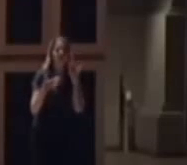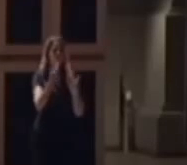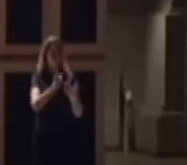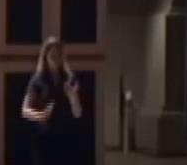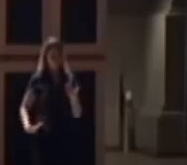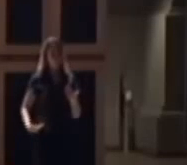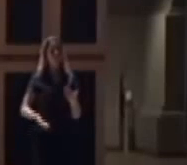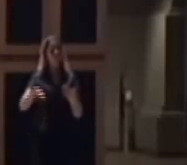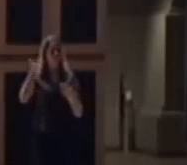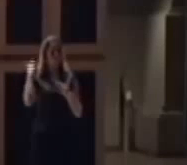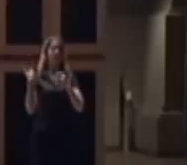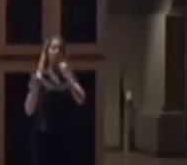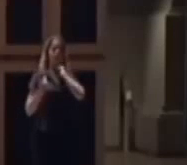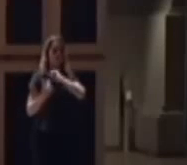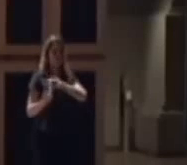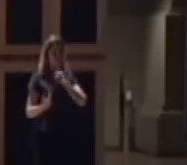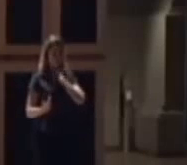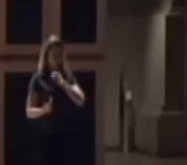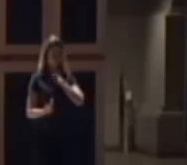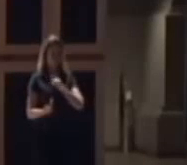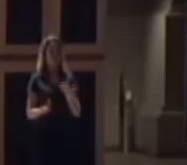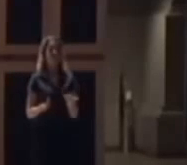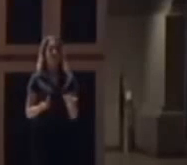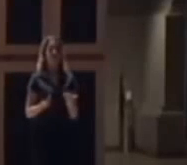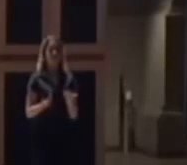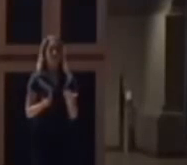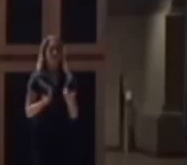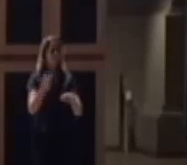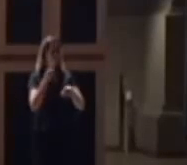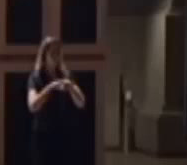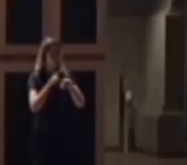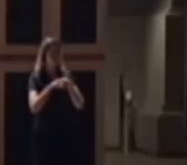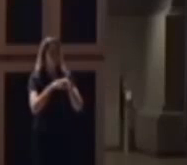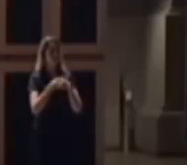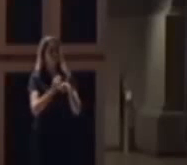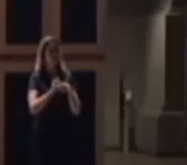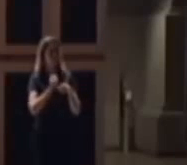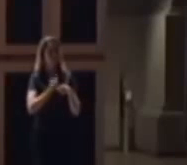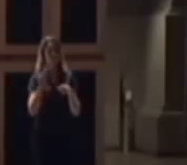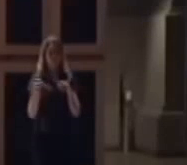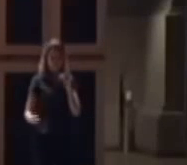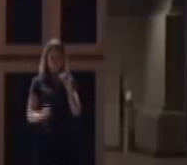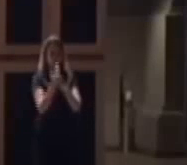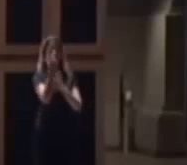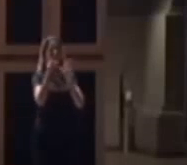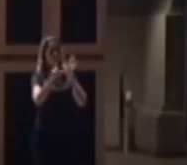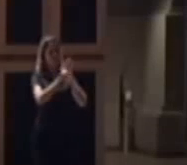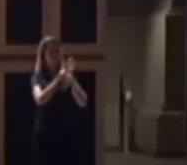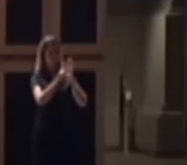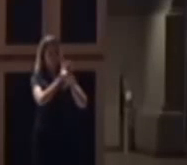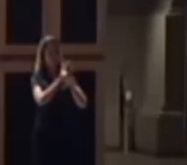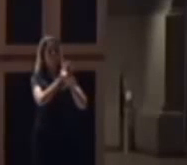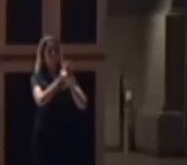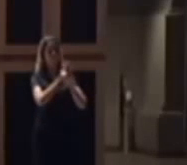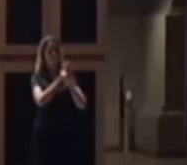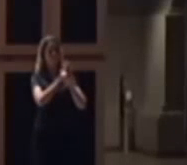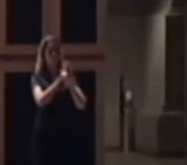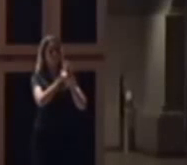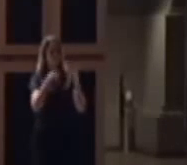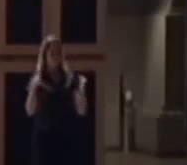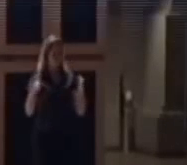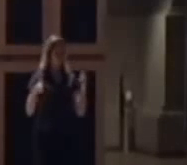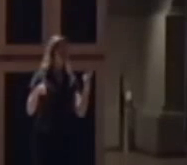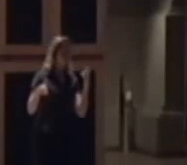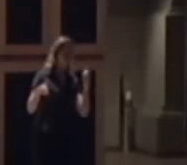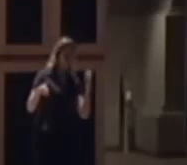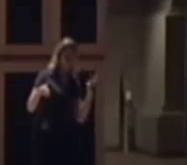vivia no governo de Minas, o momento que surge essa legislação. De 2003 a